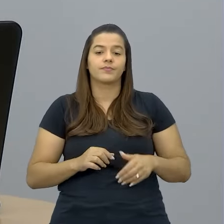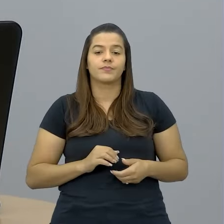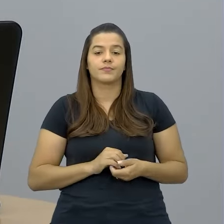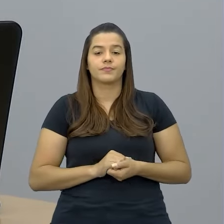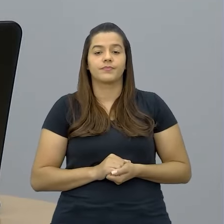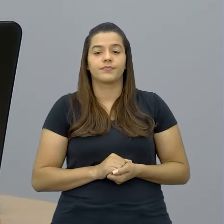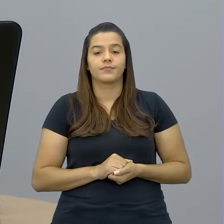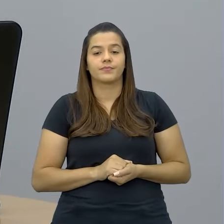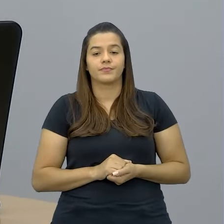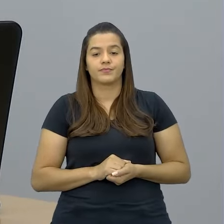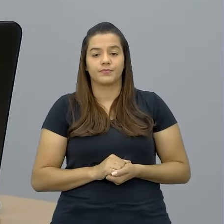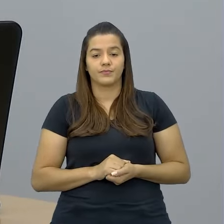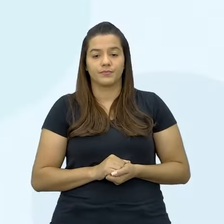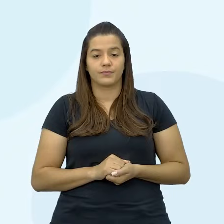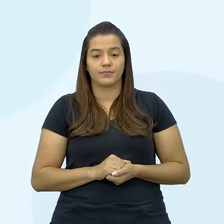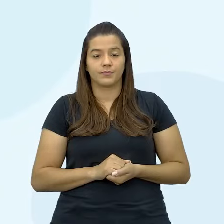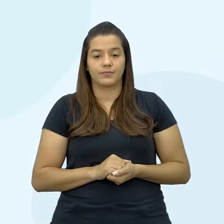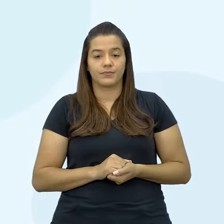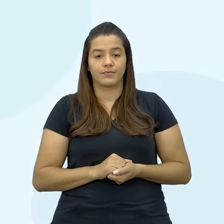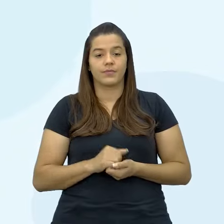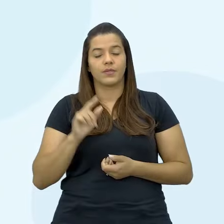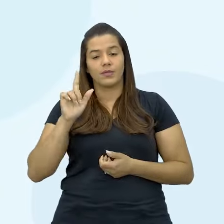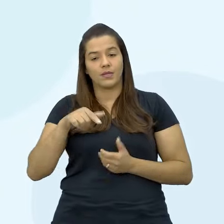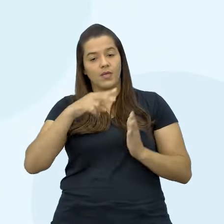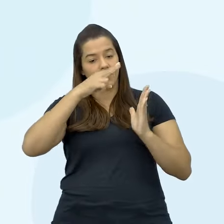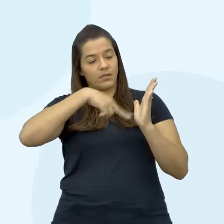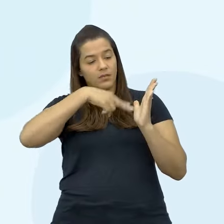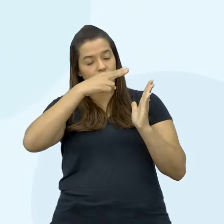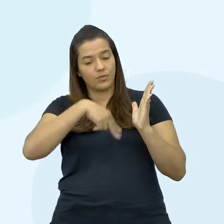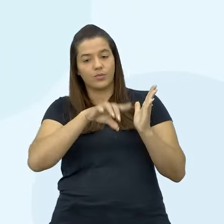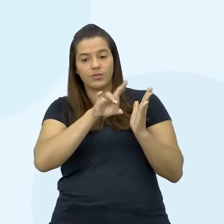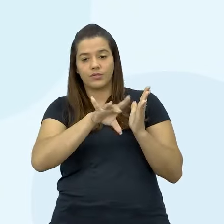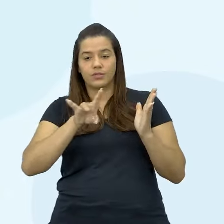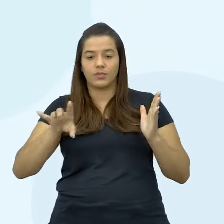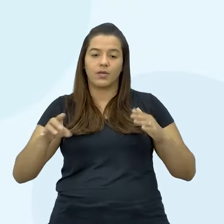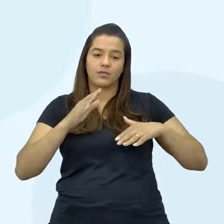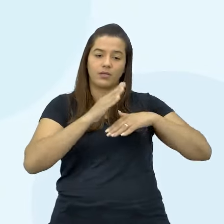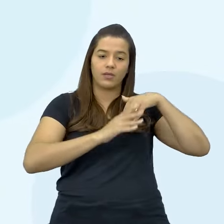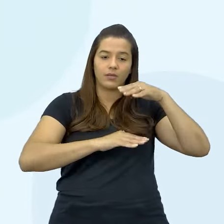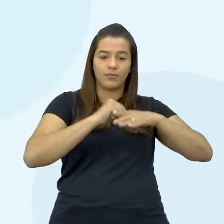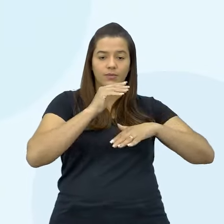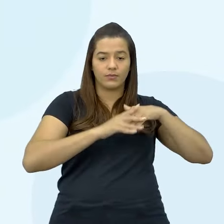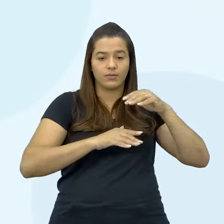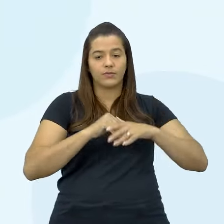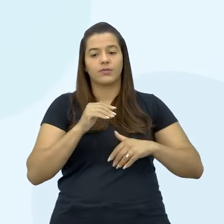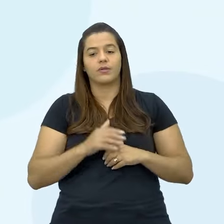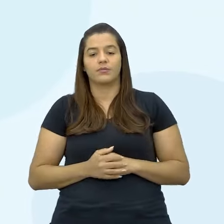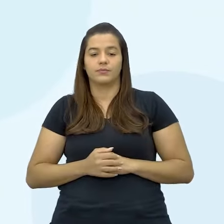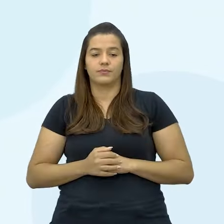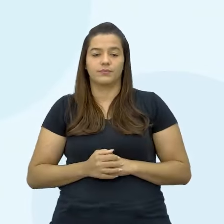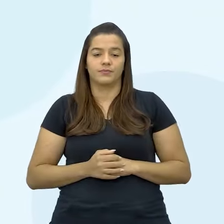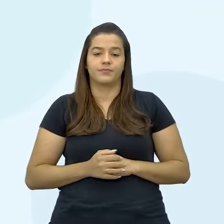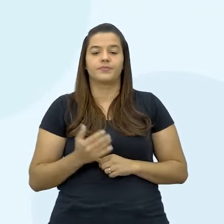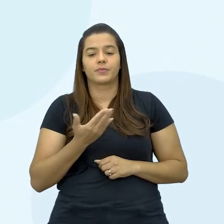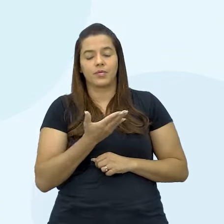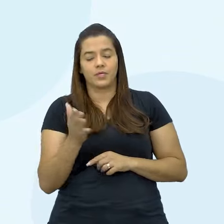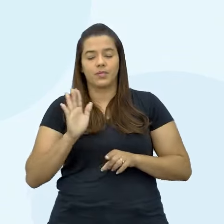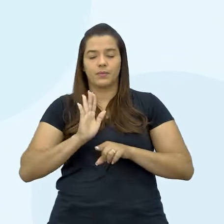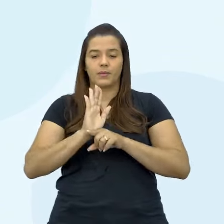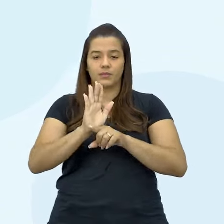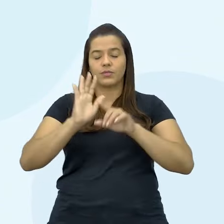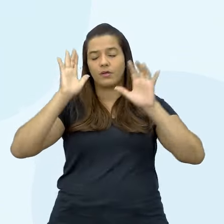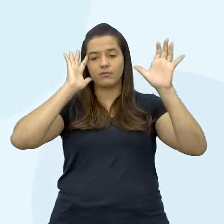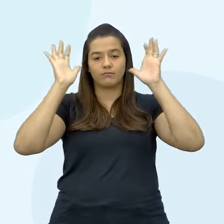próximo, para o próximo slide na tela, que é a leitura das habilidades da formação geral básica e dos eixos estruturantes e reflexão